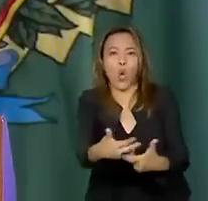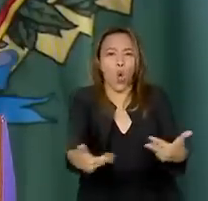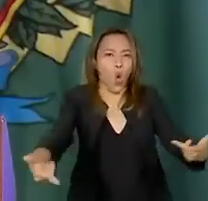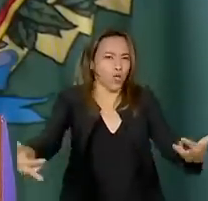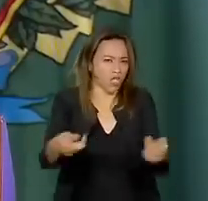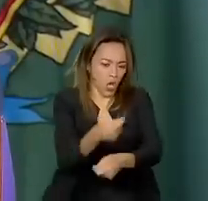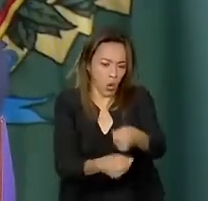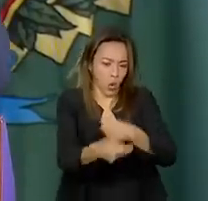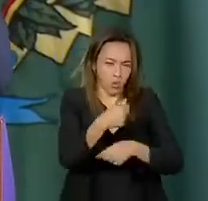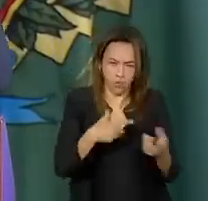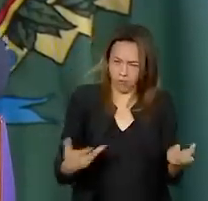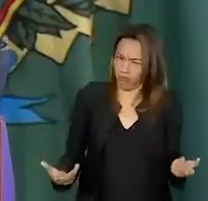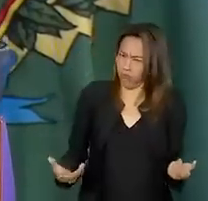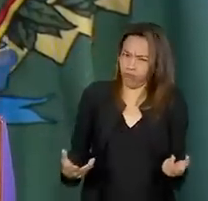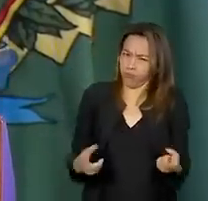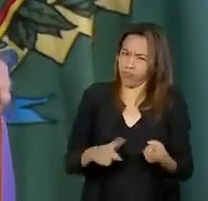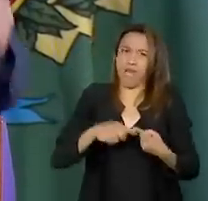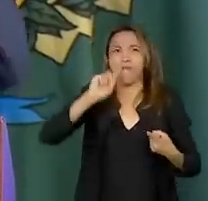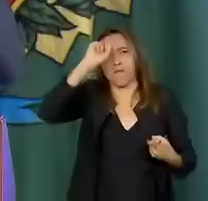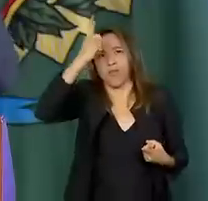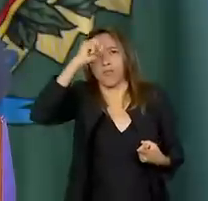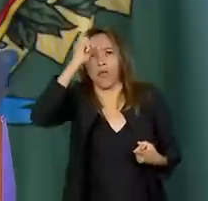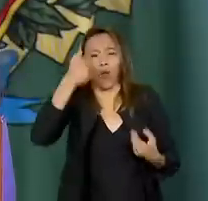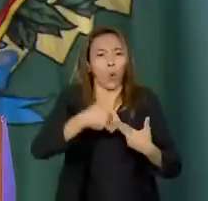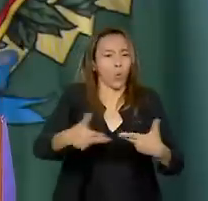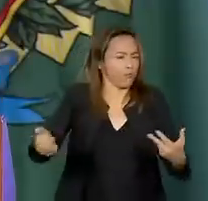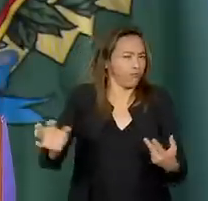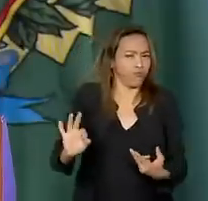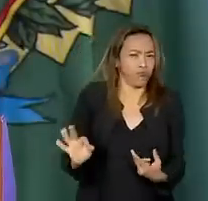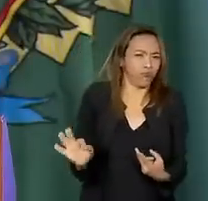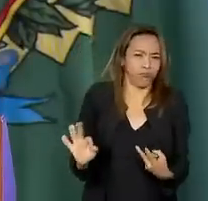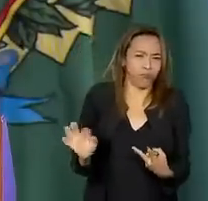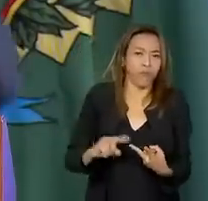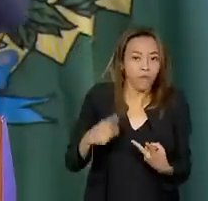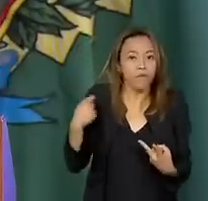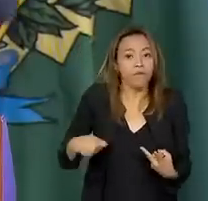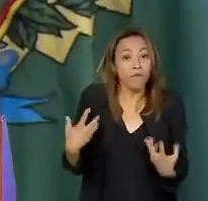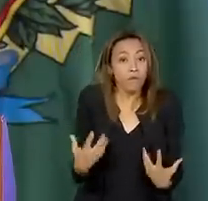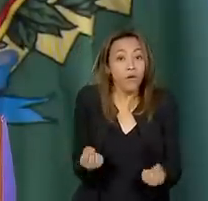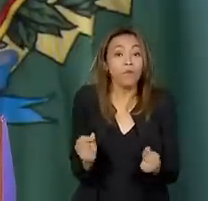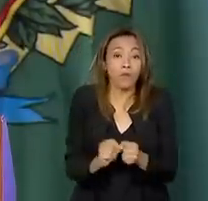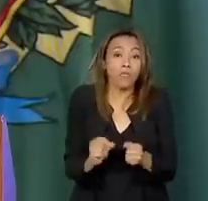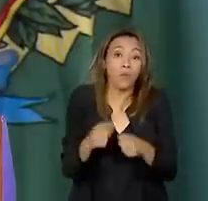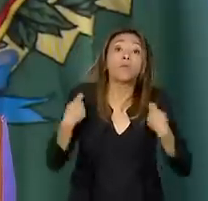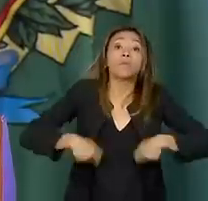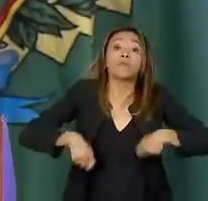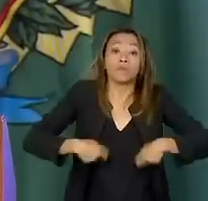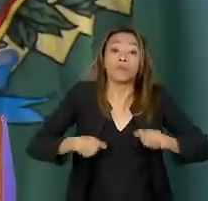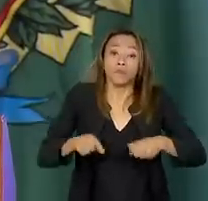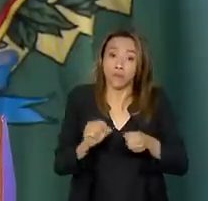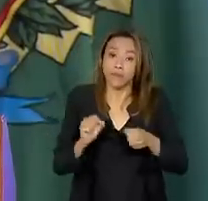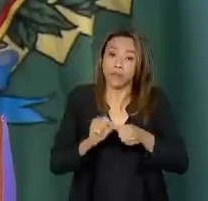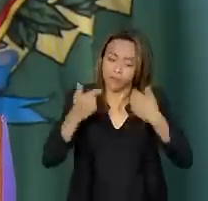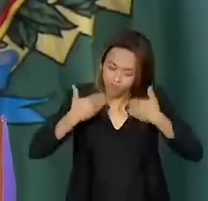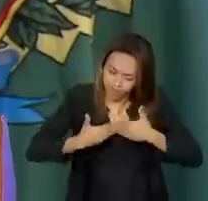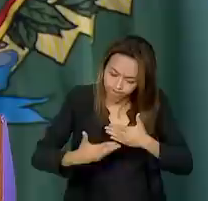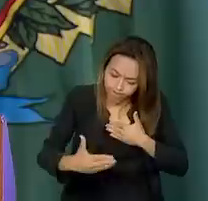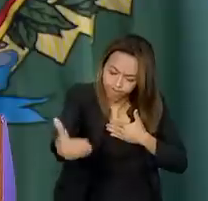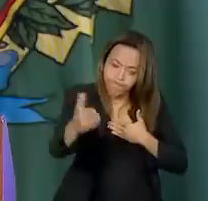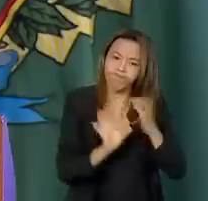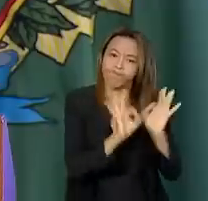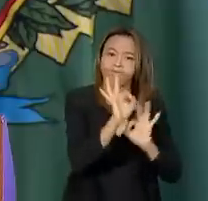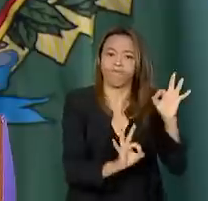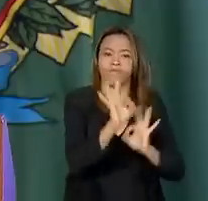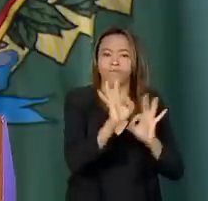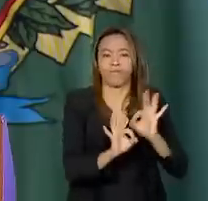vai inventar. Aqui a gente vai fazer o que precisa fazer. Sempre tendo em mente que, embora a